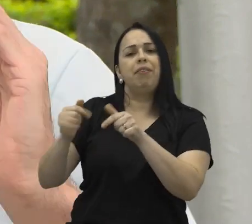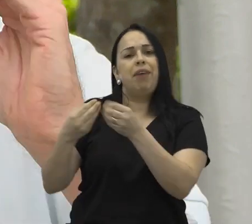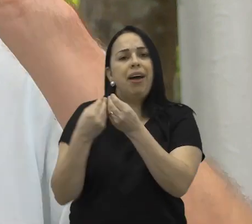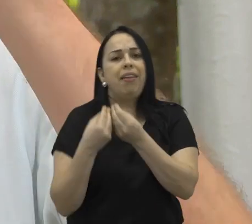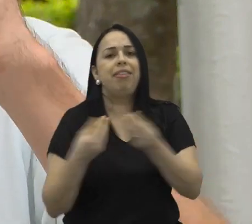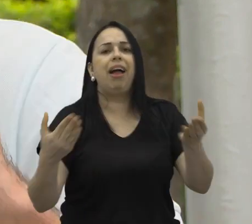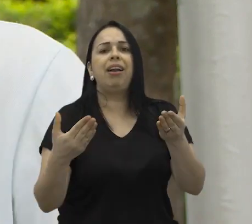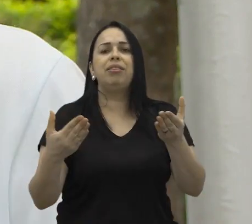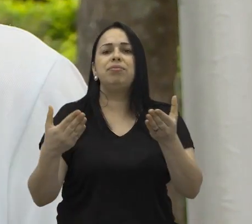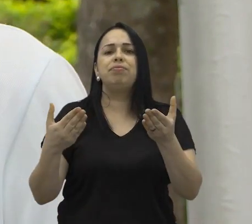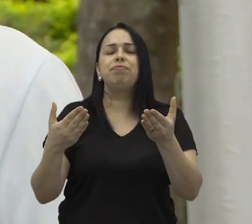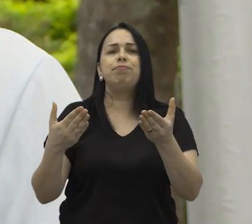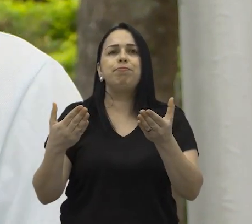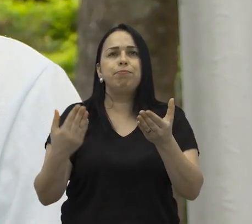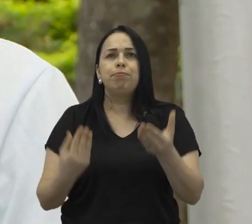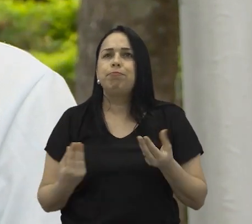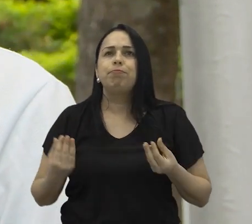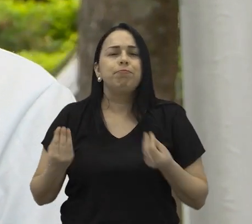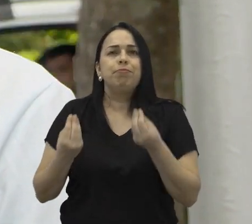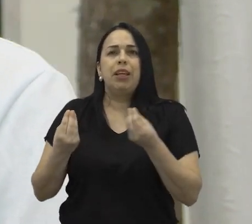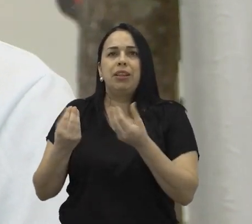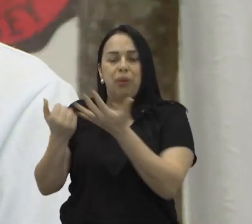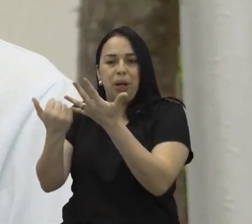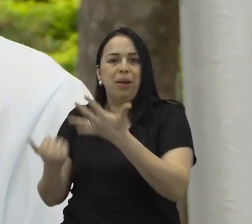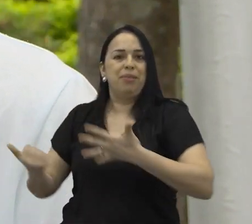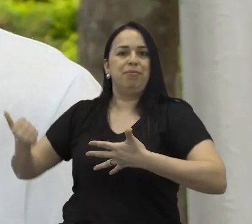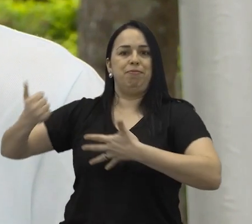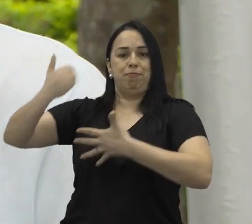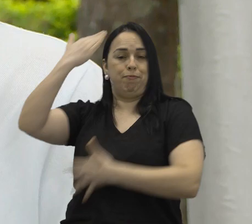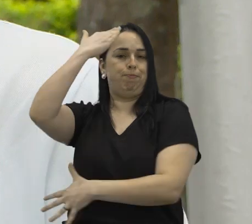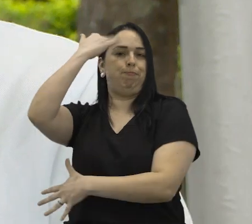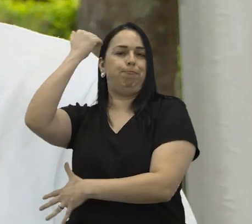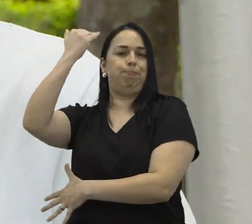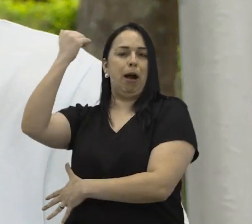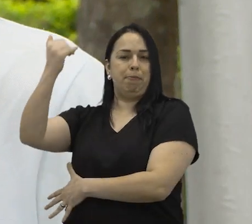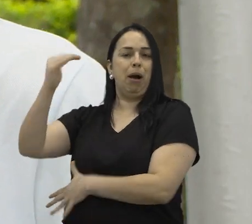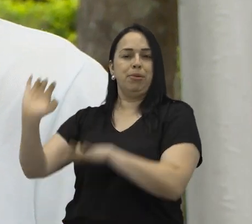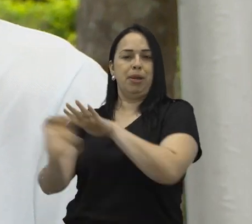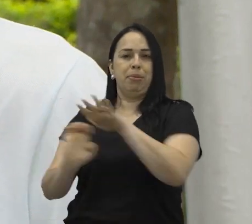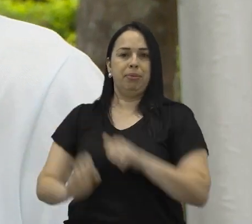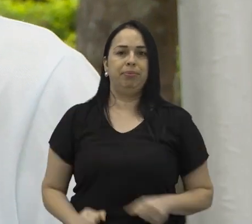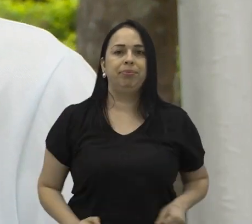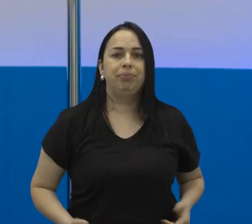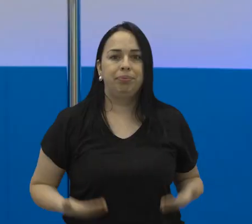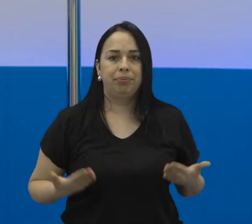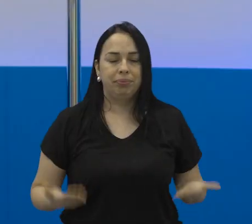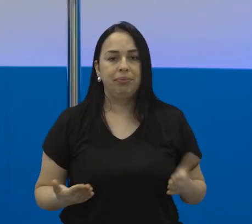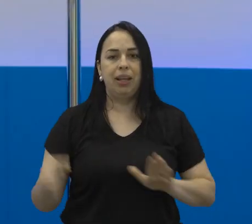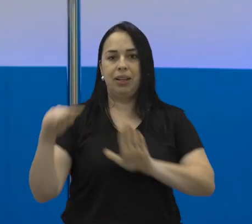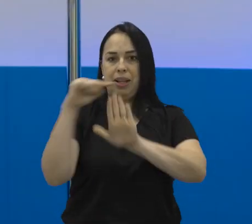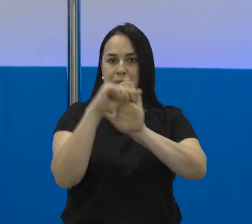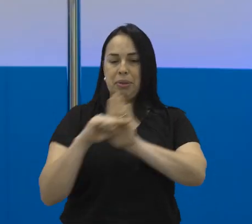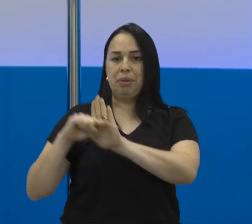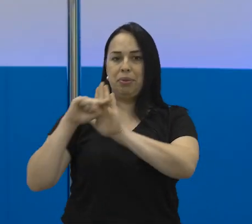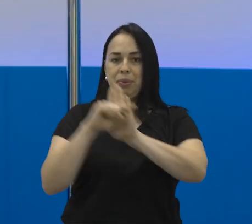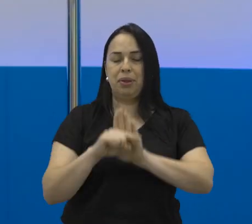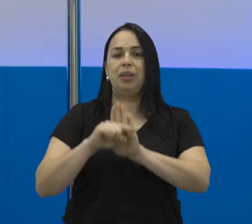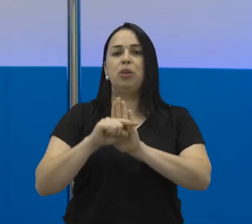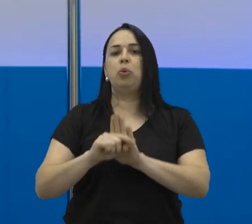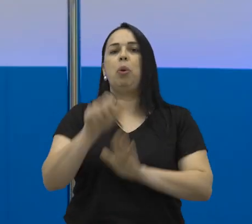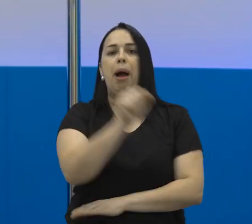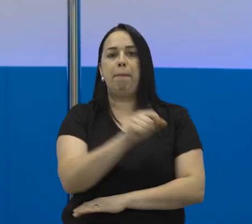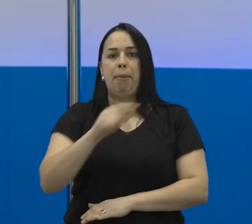vai garantir um lugar mais de destaque do seu negócio cada vez mais daqui para frente. Dados do